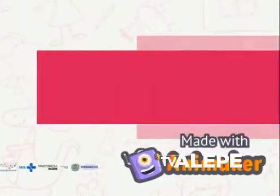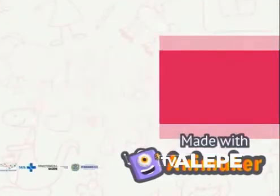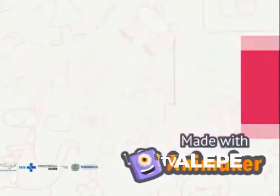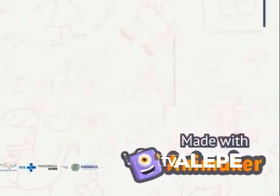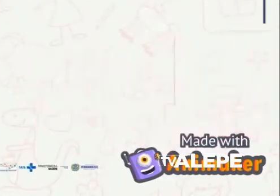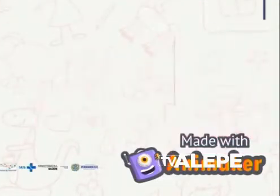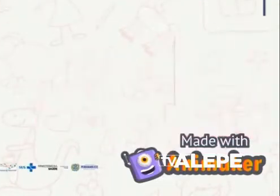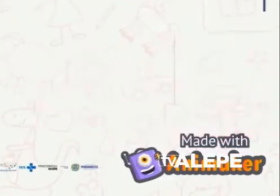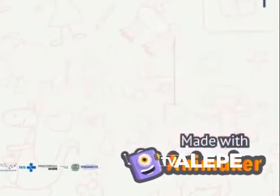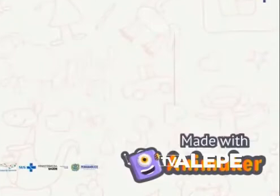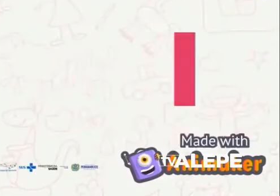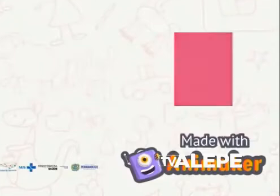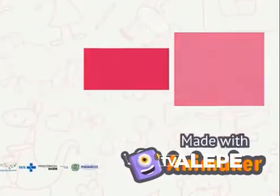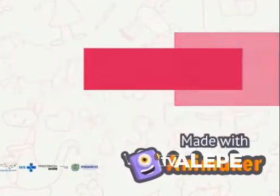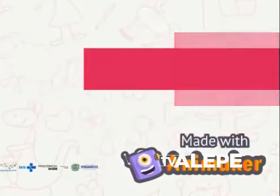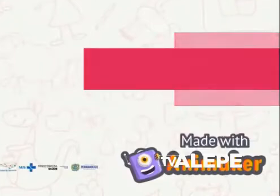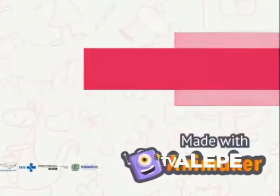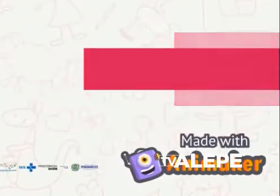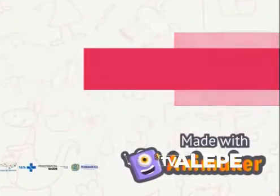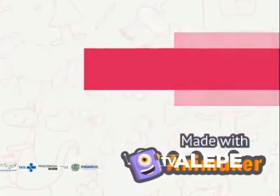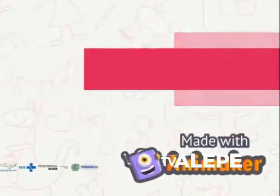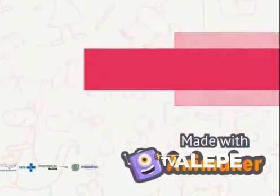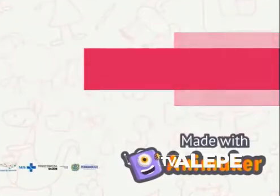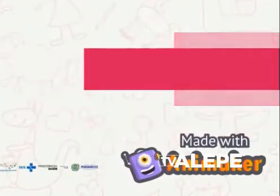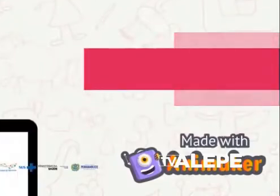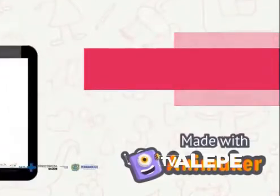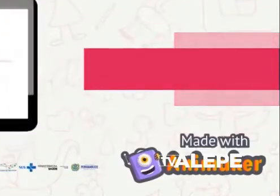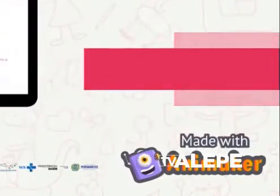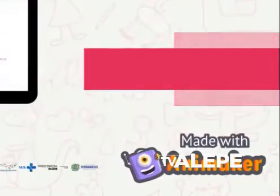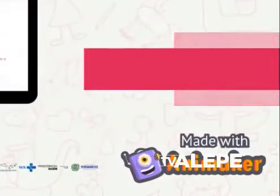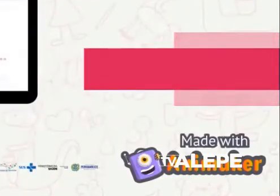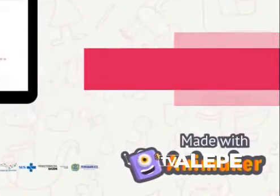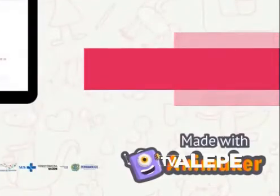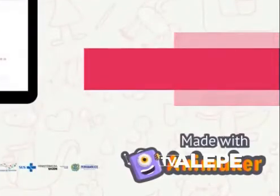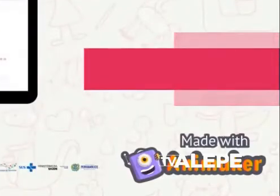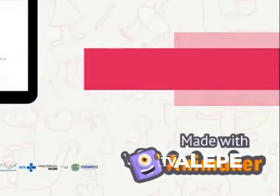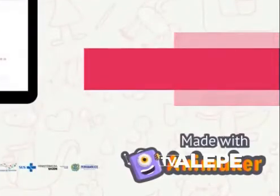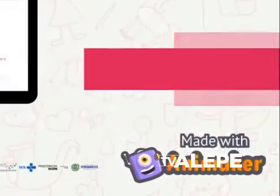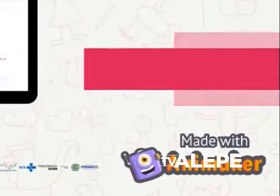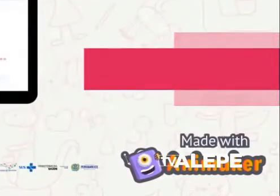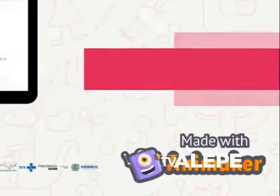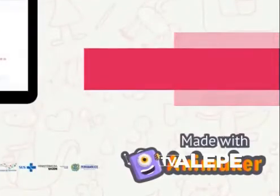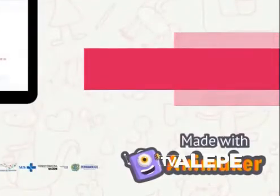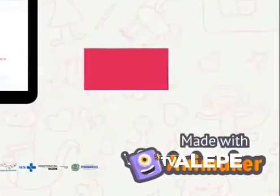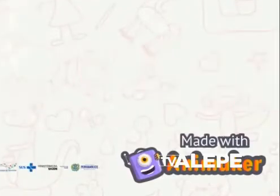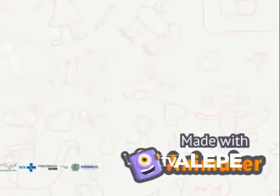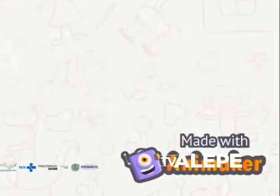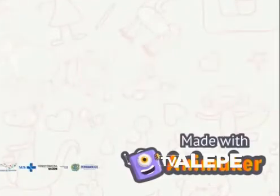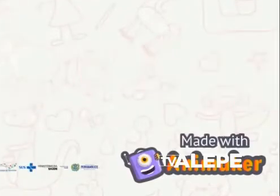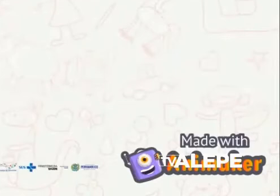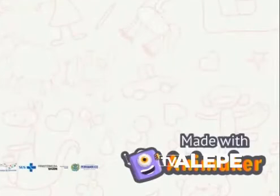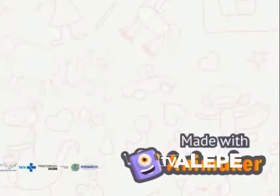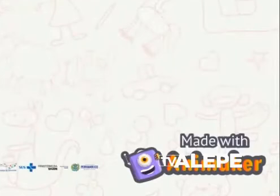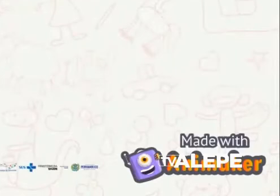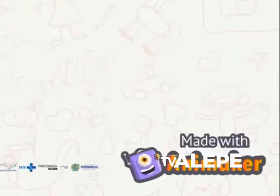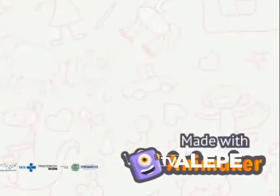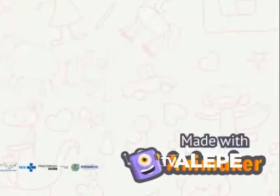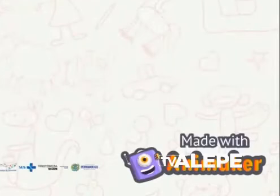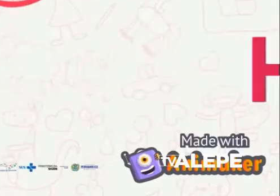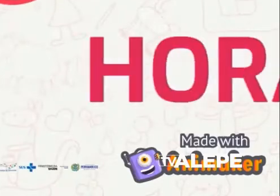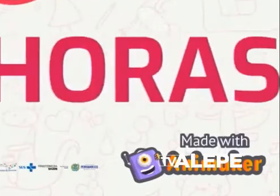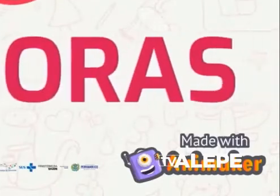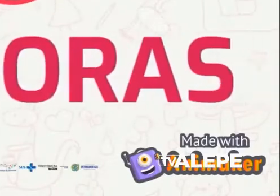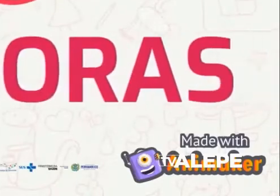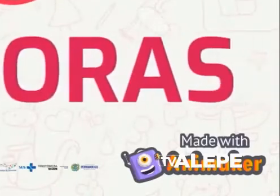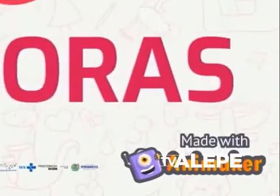com a opção de itinerário formativo, no qual poderão escolher qual módulo realizar. A carga horária total